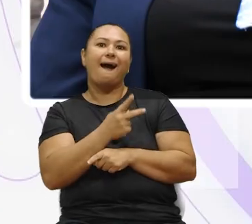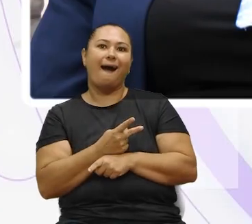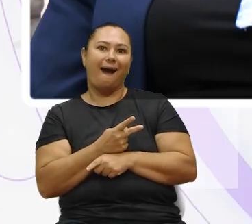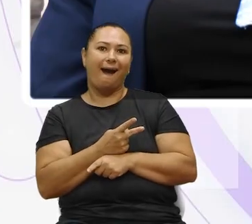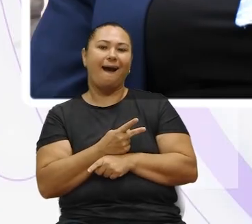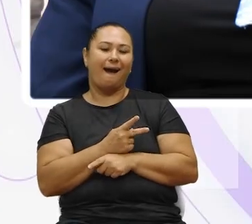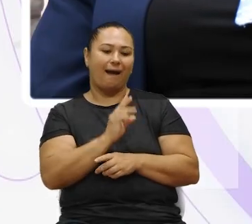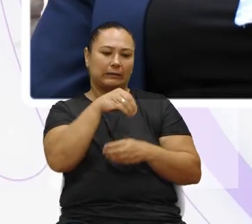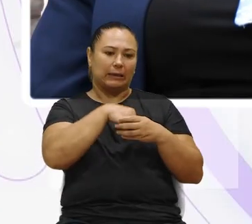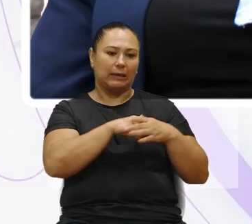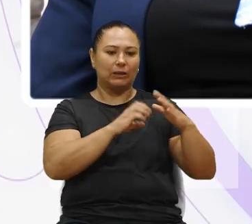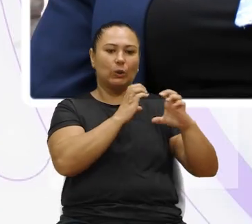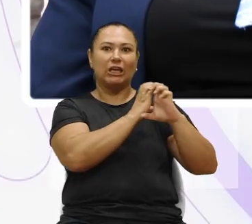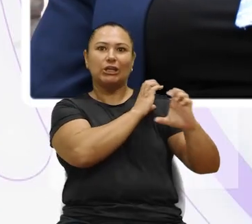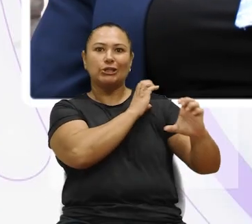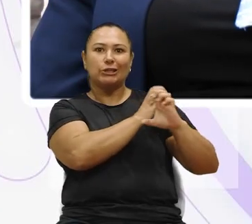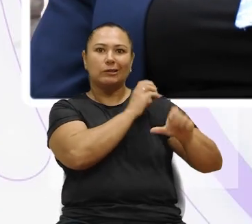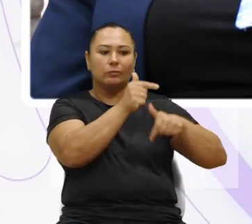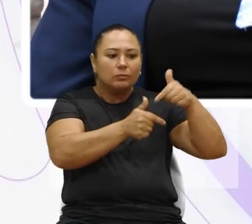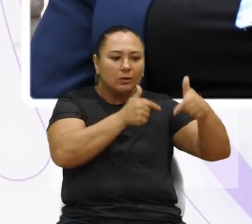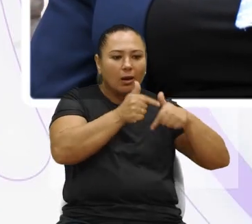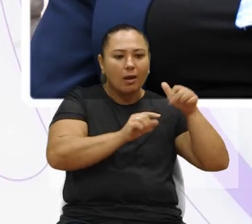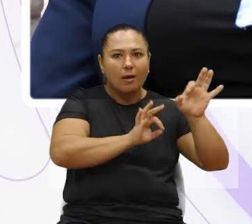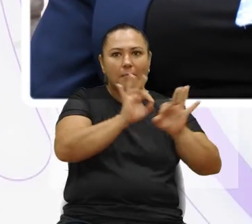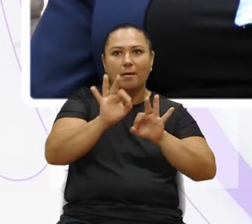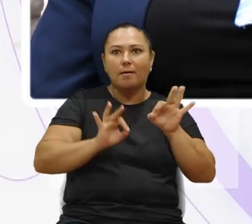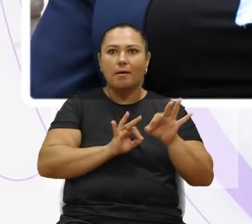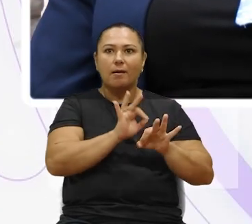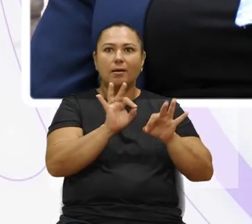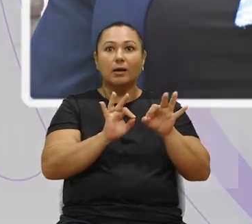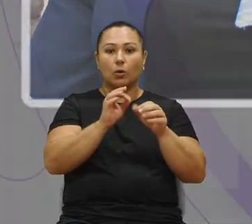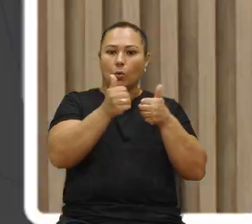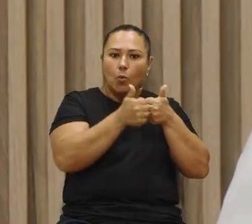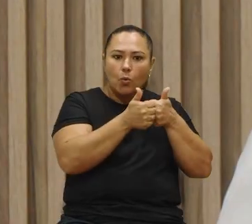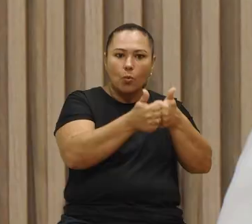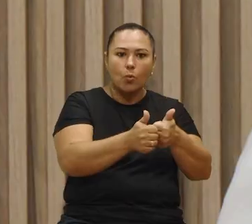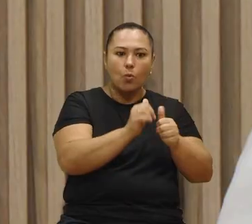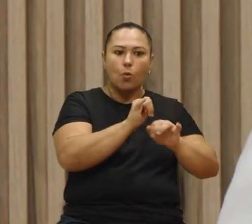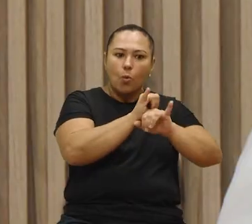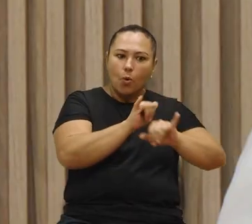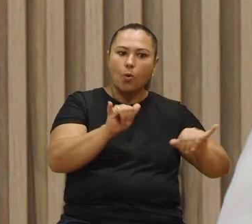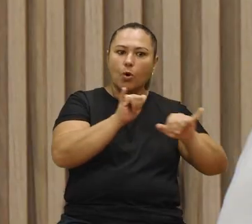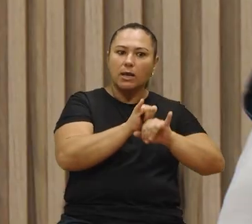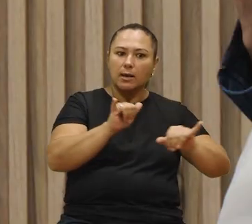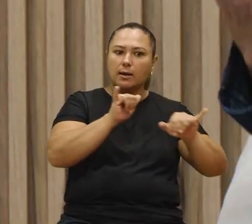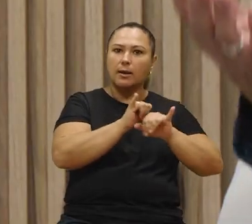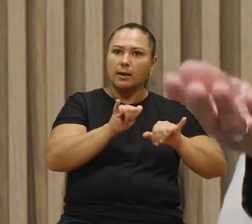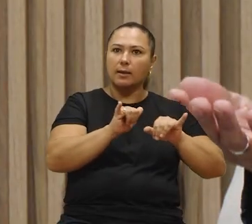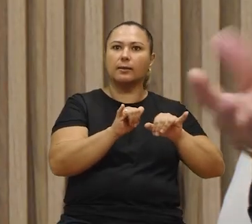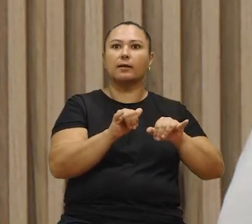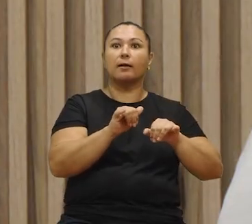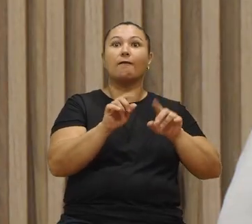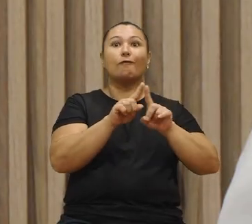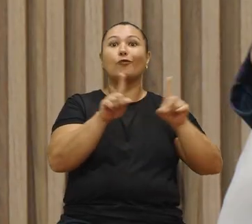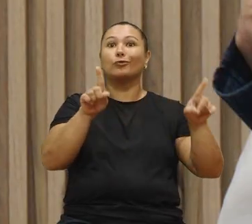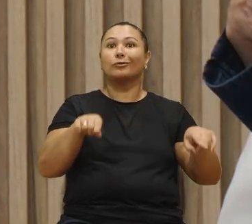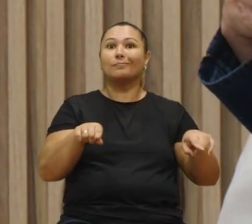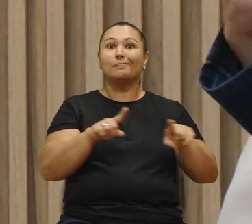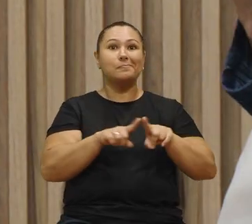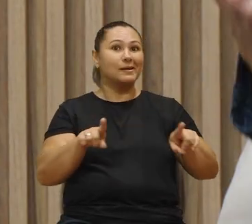dos RHs, do pessoal da engenharia de trabalho, que procura orientar os